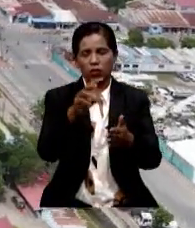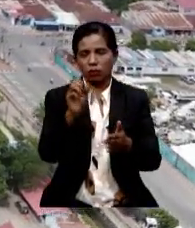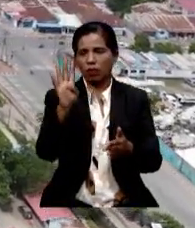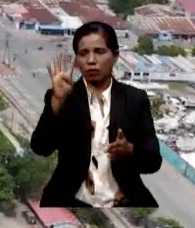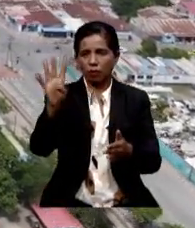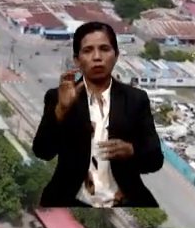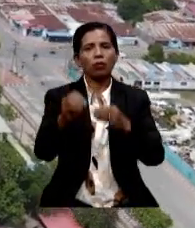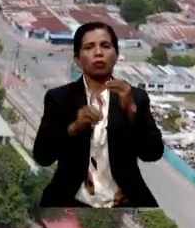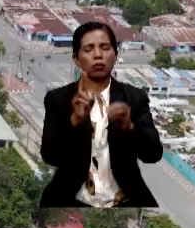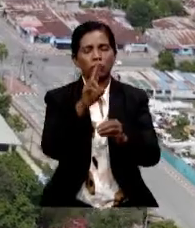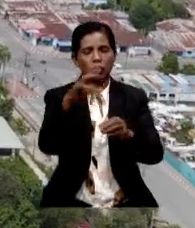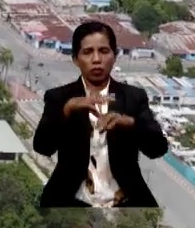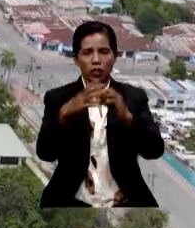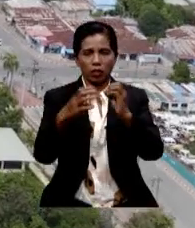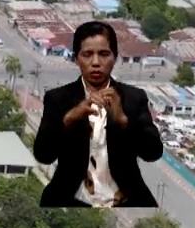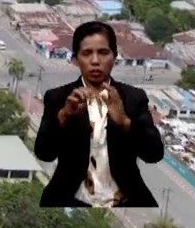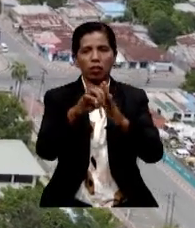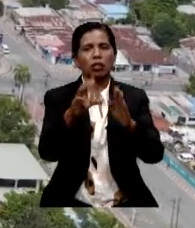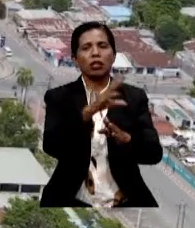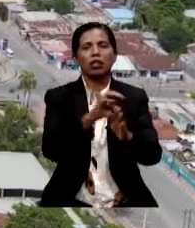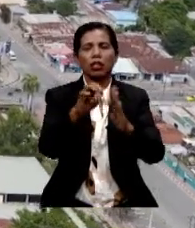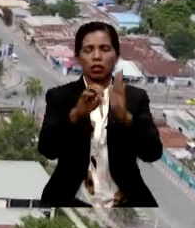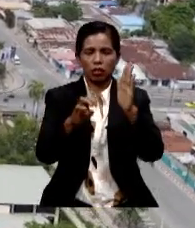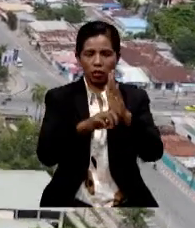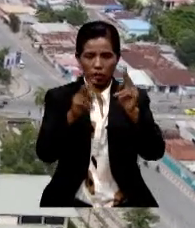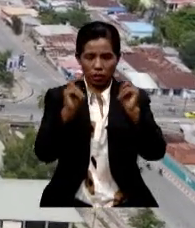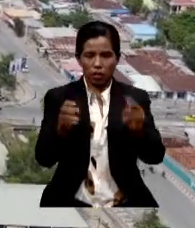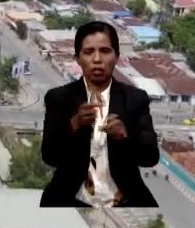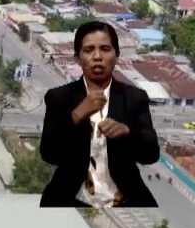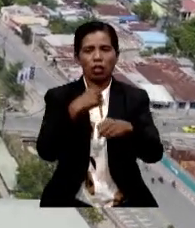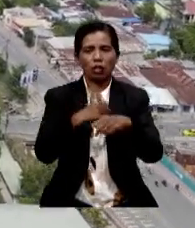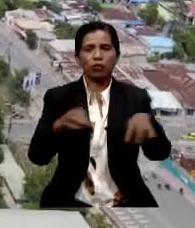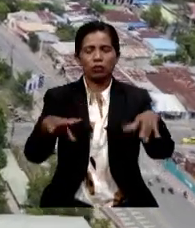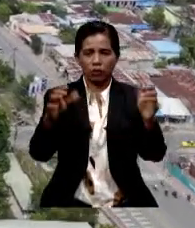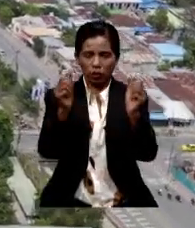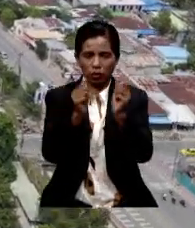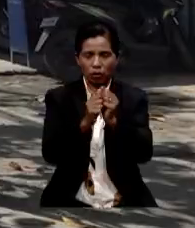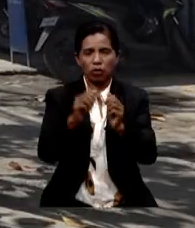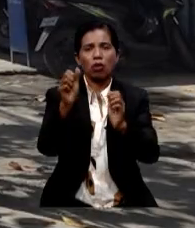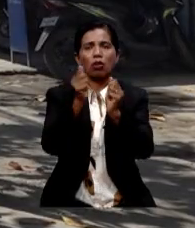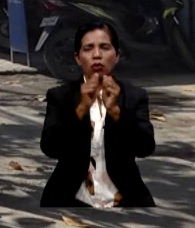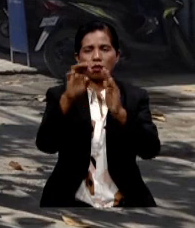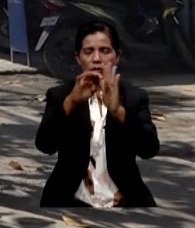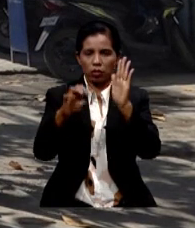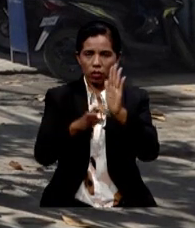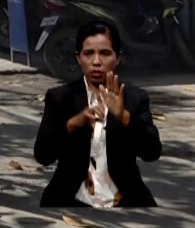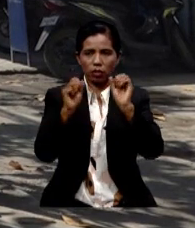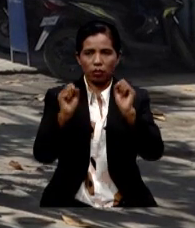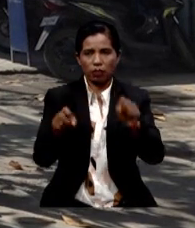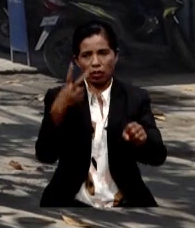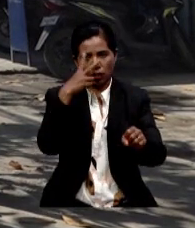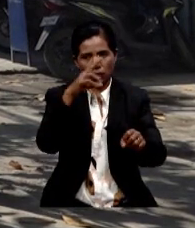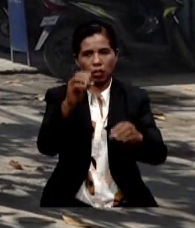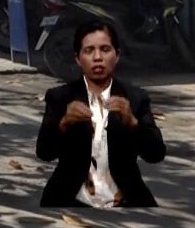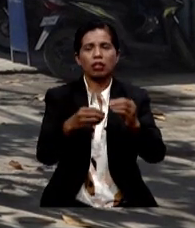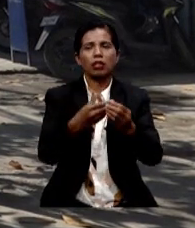quando ba ocupa o Rio no uma abandonado cira, tem que ter o contrato arrendamento com o Estado, não é pelo considera a